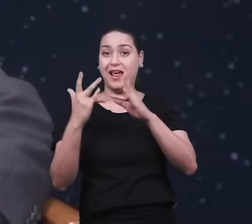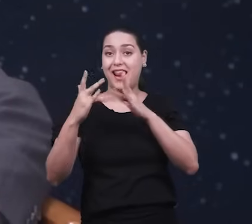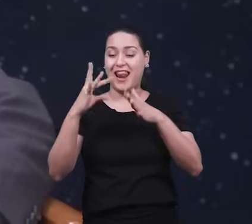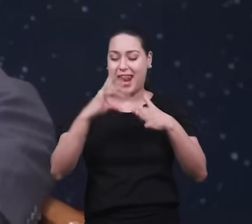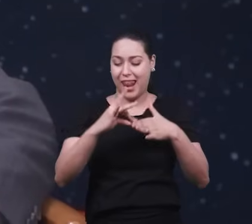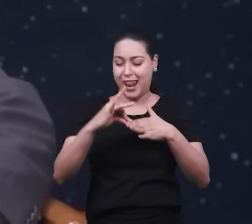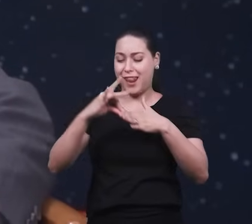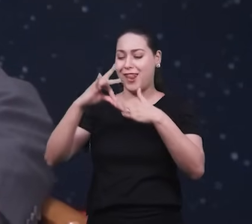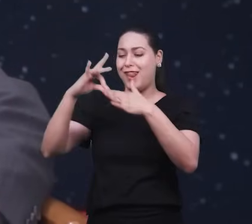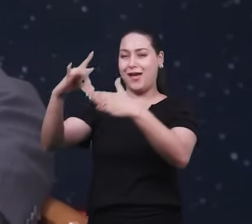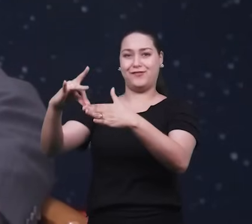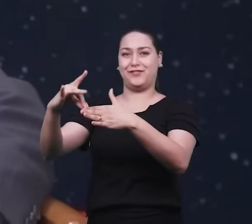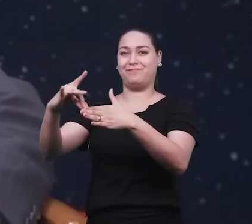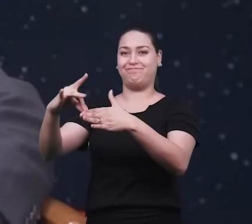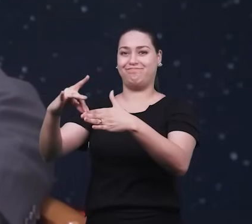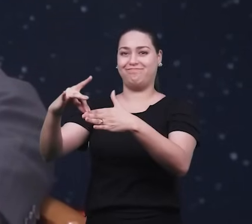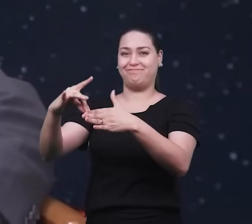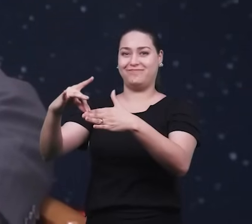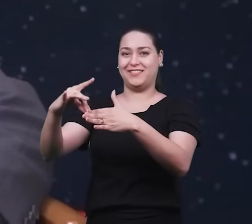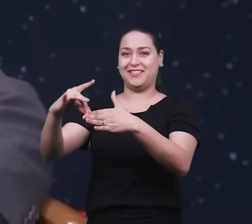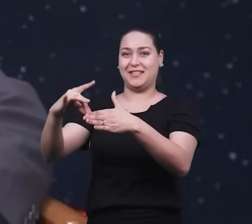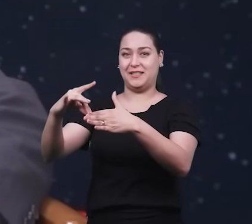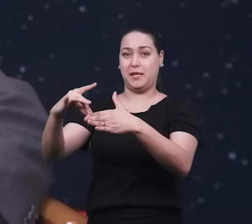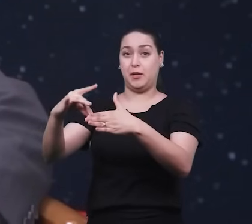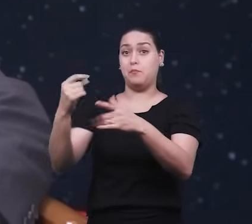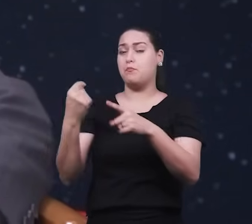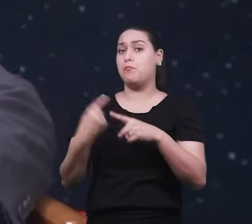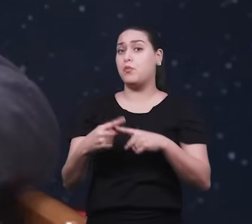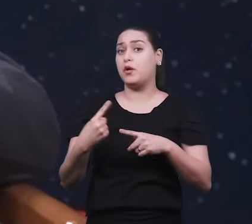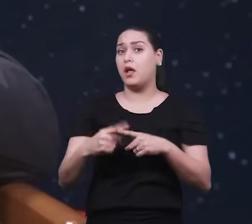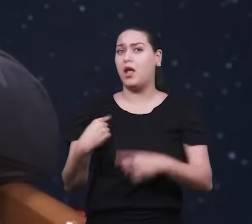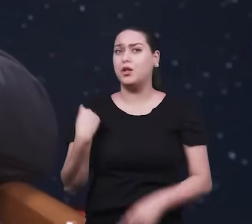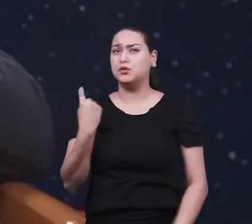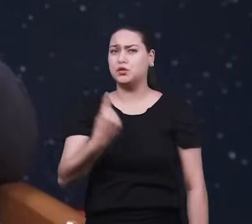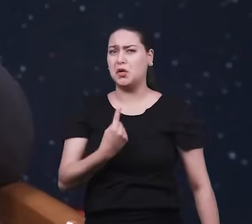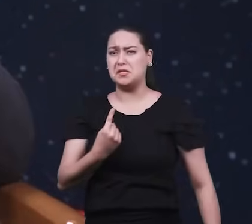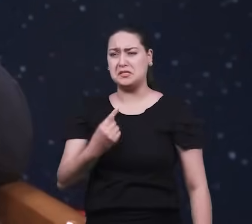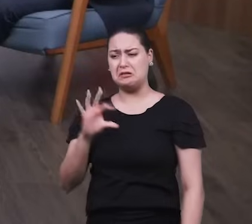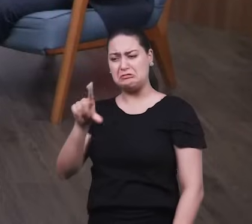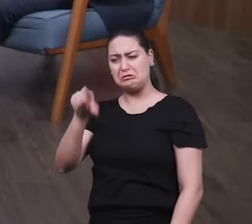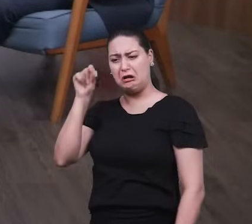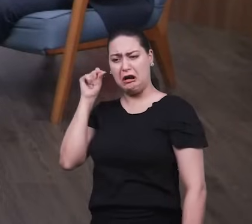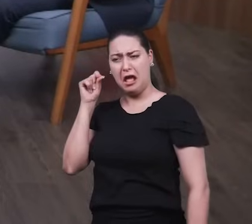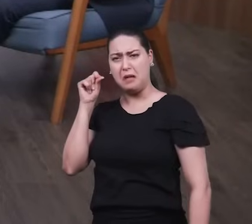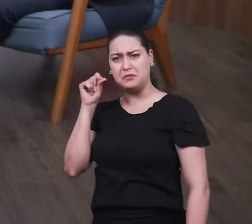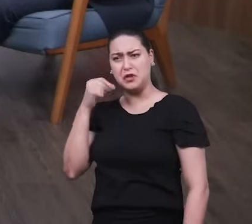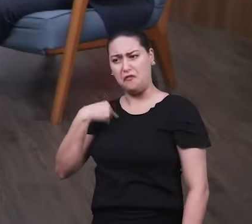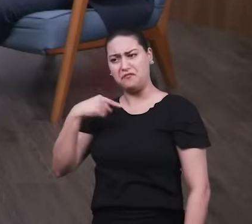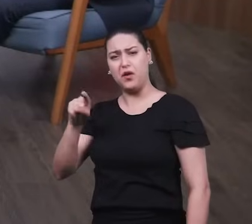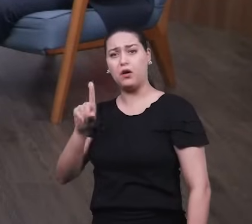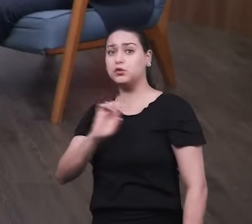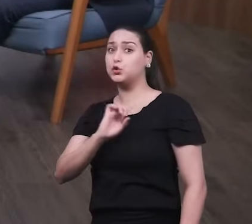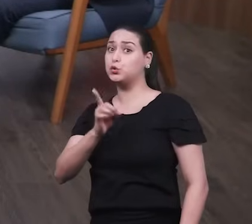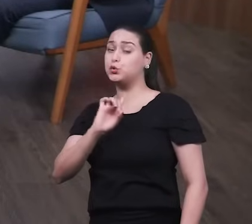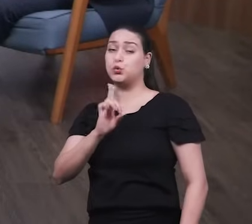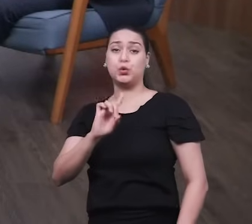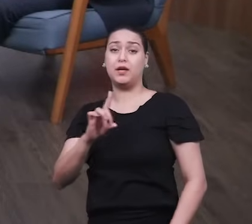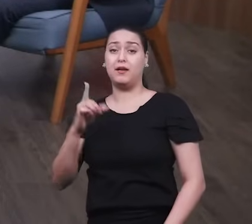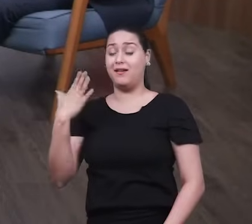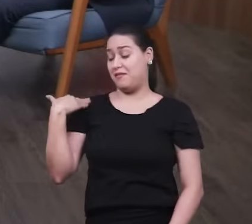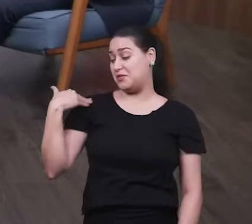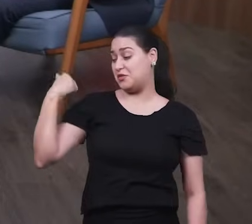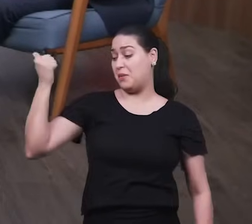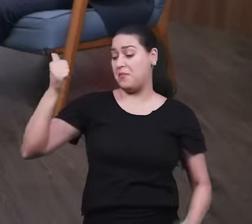tu. Aí já precisa ser levado, porque não somos nós que vamos, que escolhemos, nós somos levados. Amém. Foi